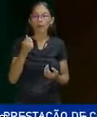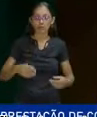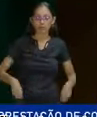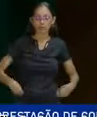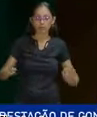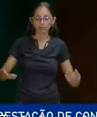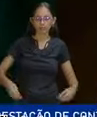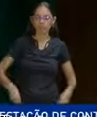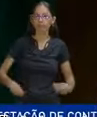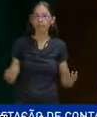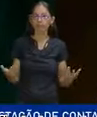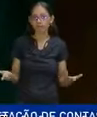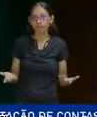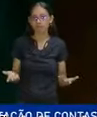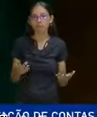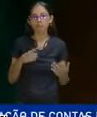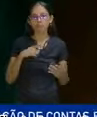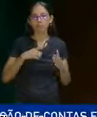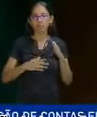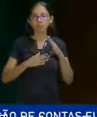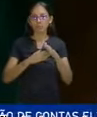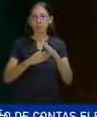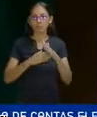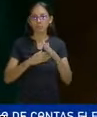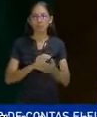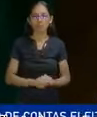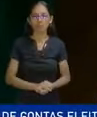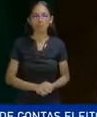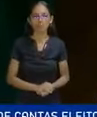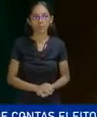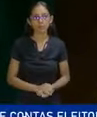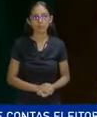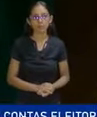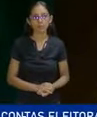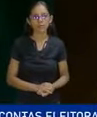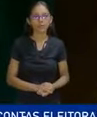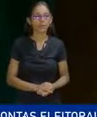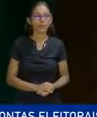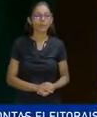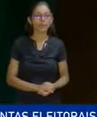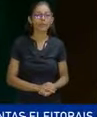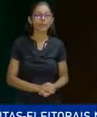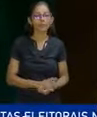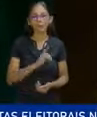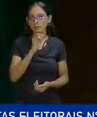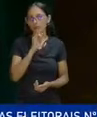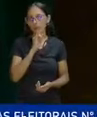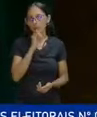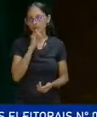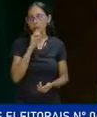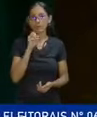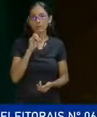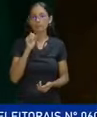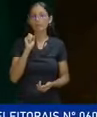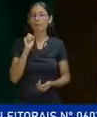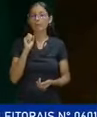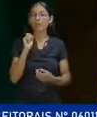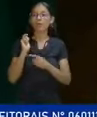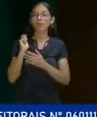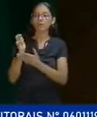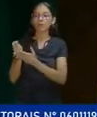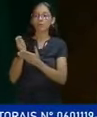observação, de que o TSE não ia incursionar em matéria fático-probatória para poder dizer se o gasto estava ou não comprovado e que,